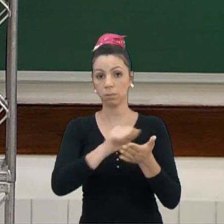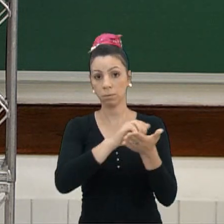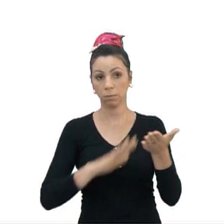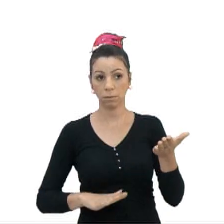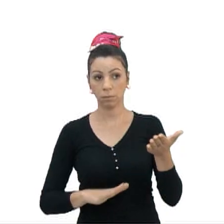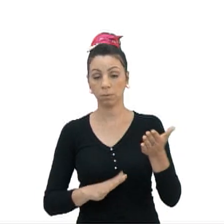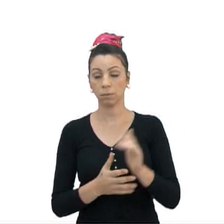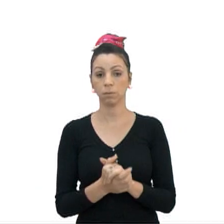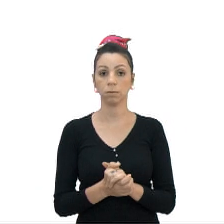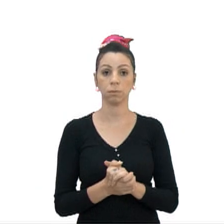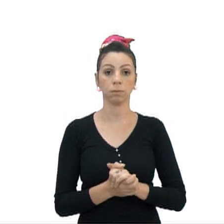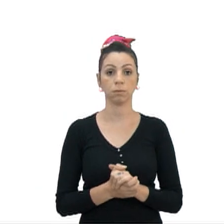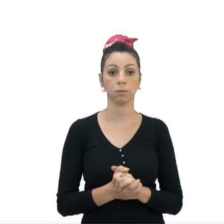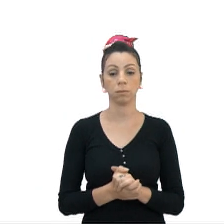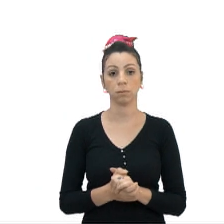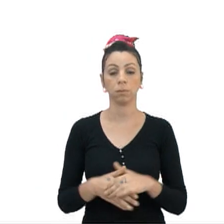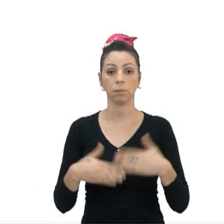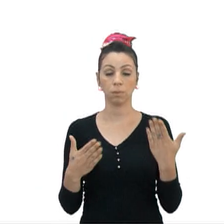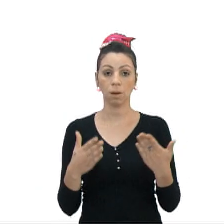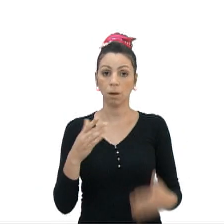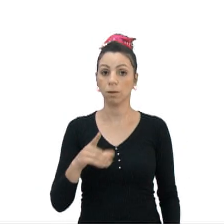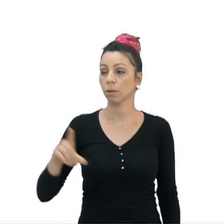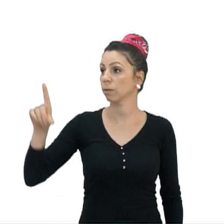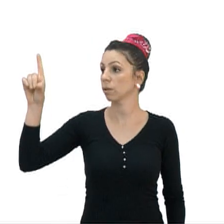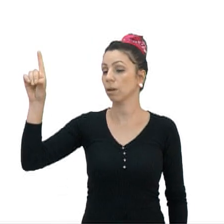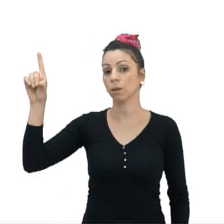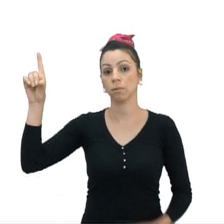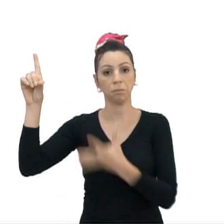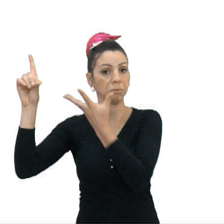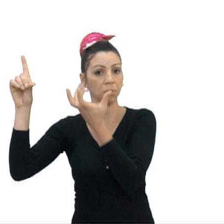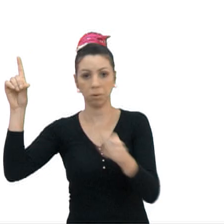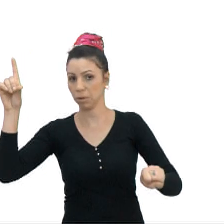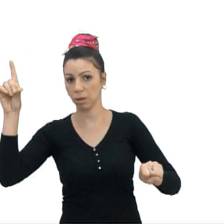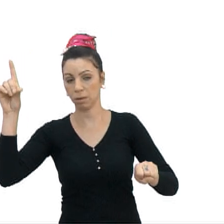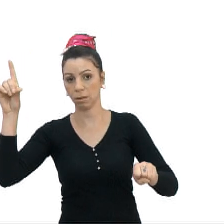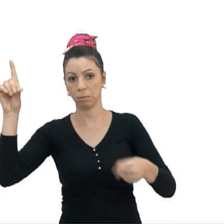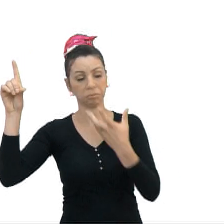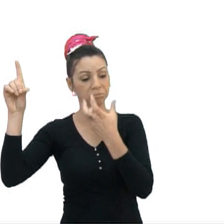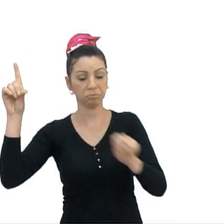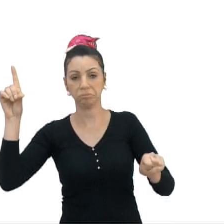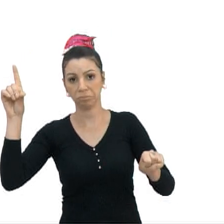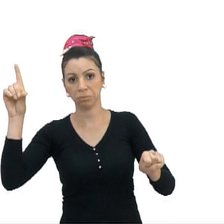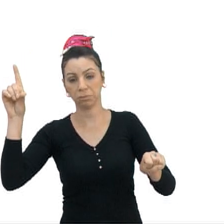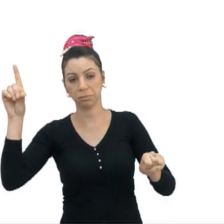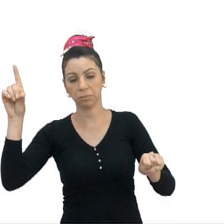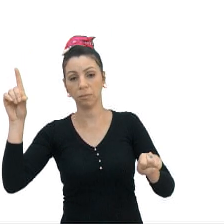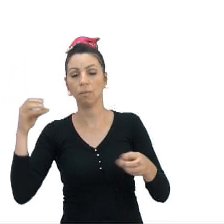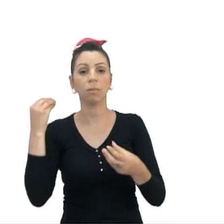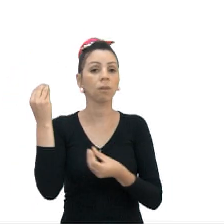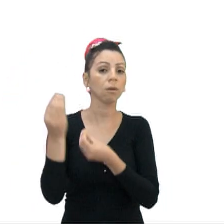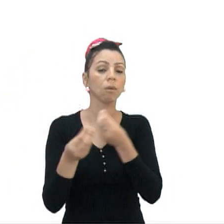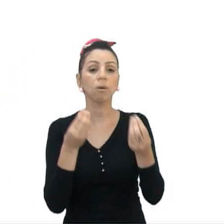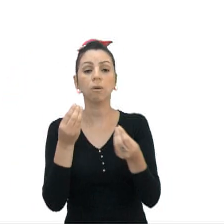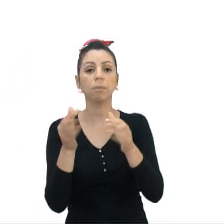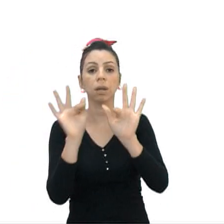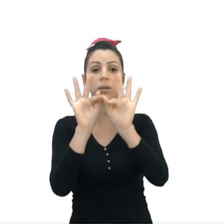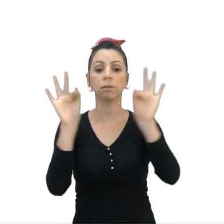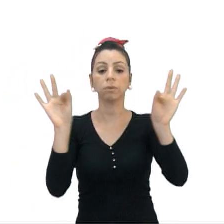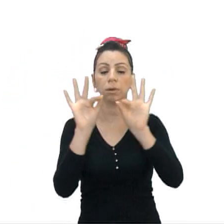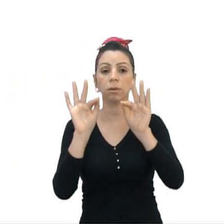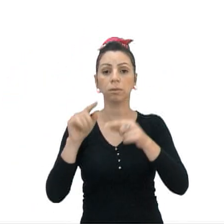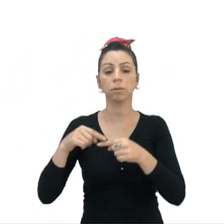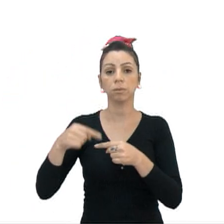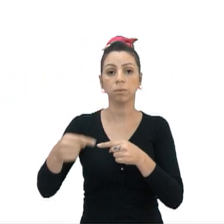atividade. Suponhamos que Deus não tivesse atendido o pedido do eu lírico. Como que ficariam os versos